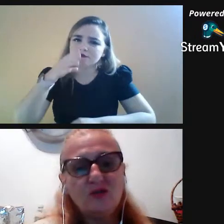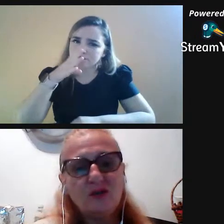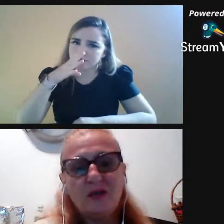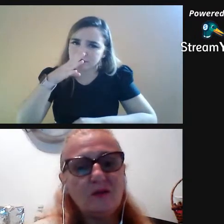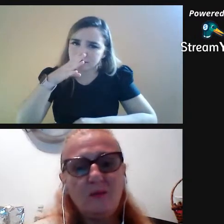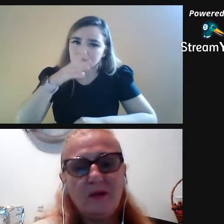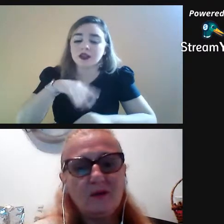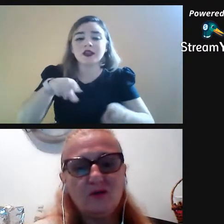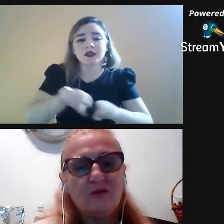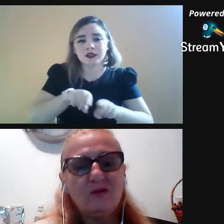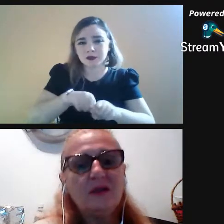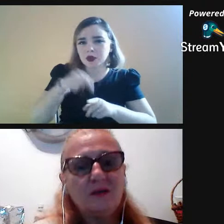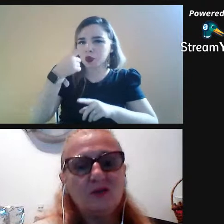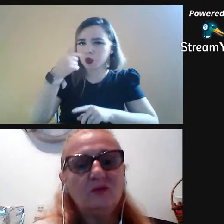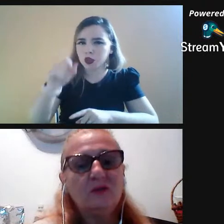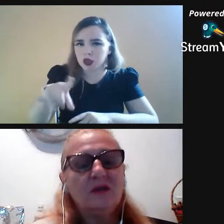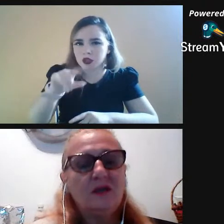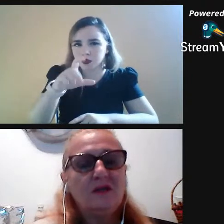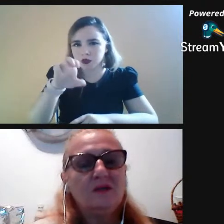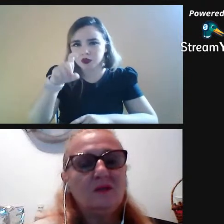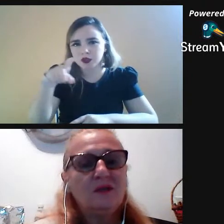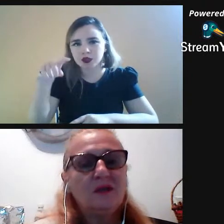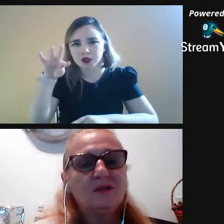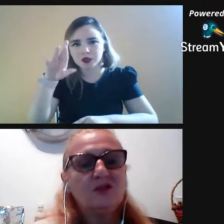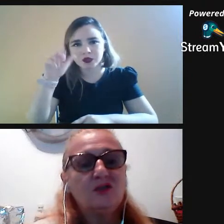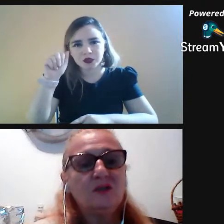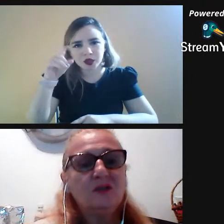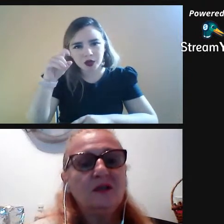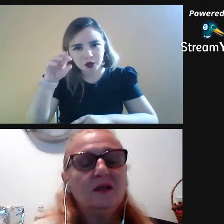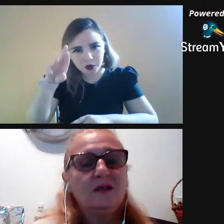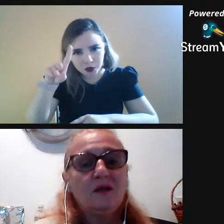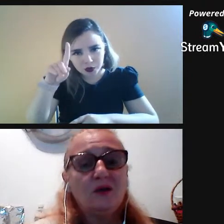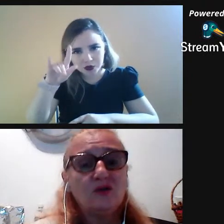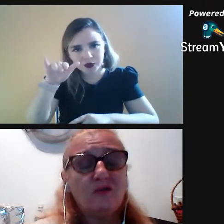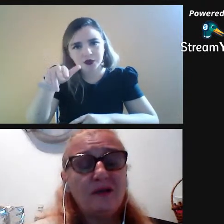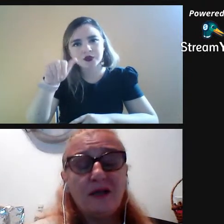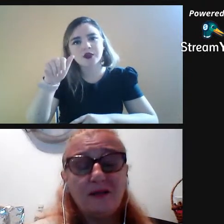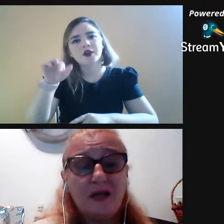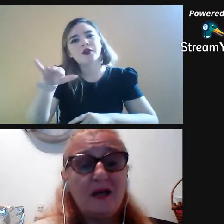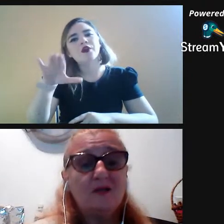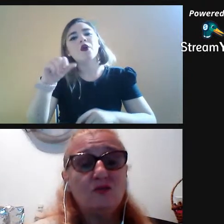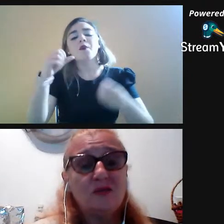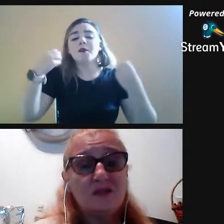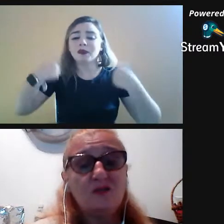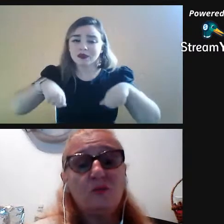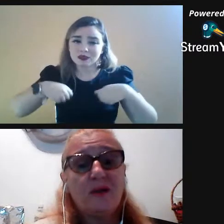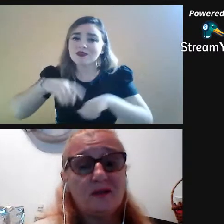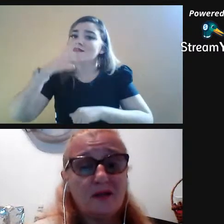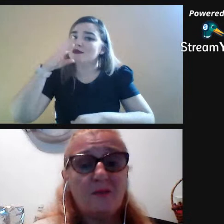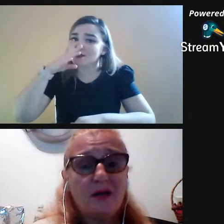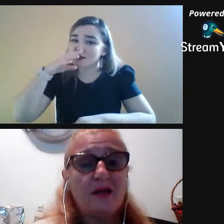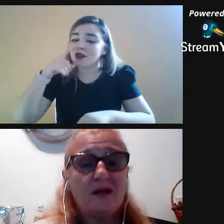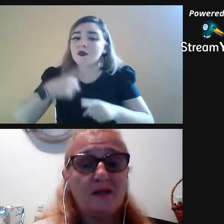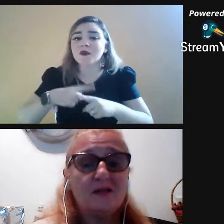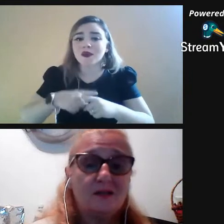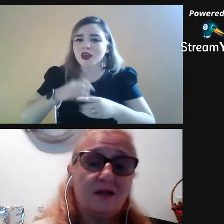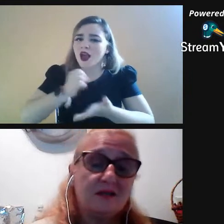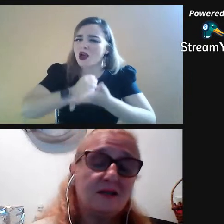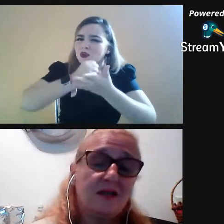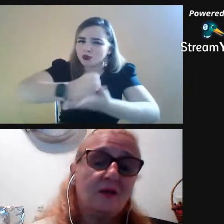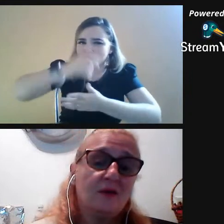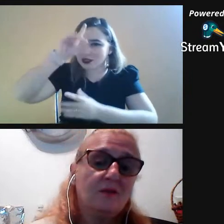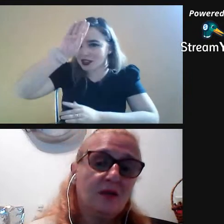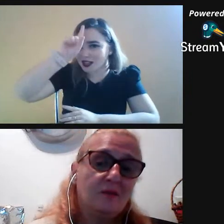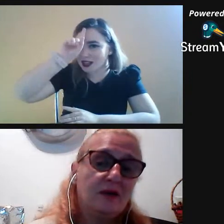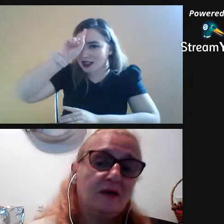Lixo Extraordinário também, eu acho que é fantástico. Ele também tem que assistir. Até que eu acho que vai dar ideia, subsídio, para trabalhar